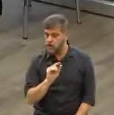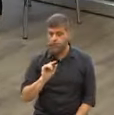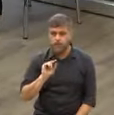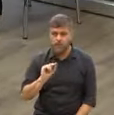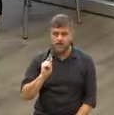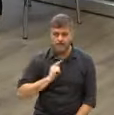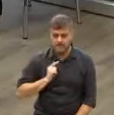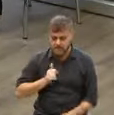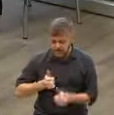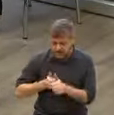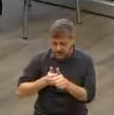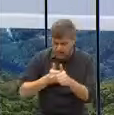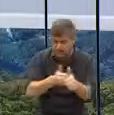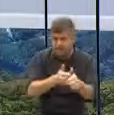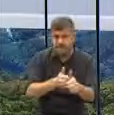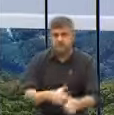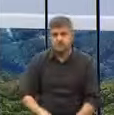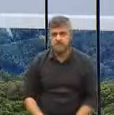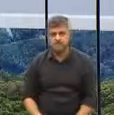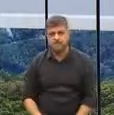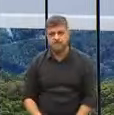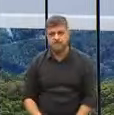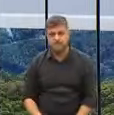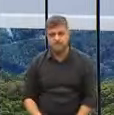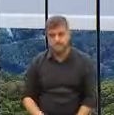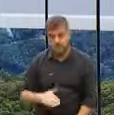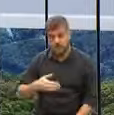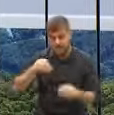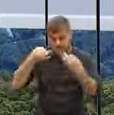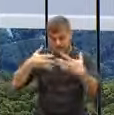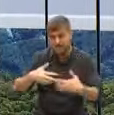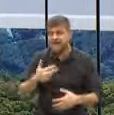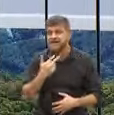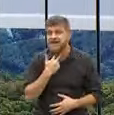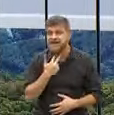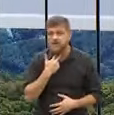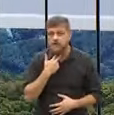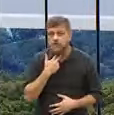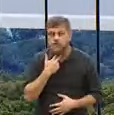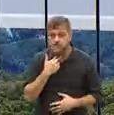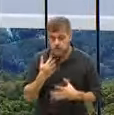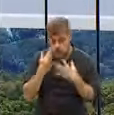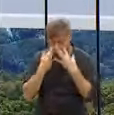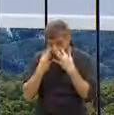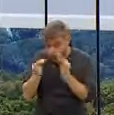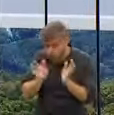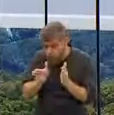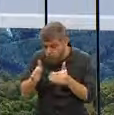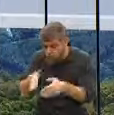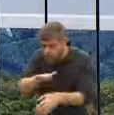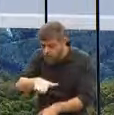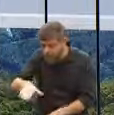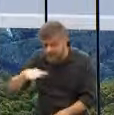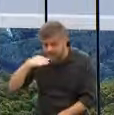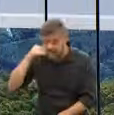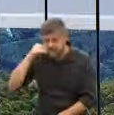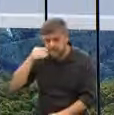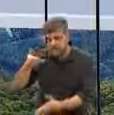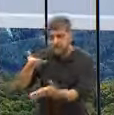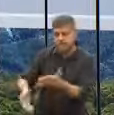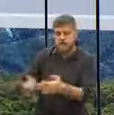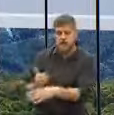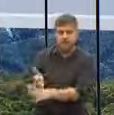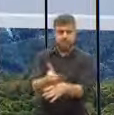está se caminhando para isso, quando eu digo, não pode se perder o foco para aquilo que está sendo